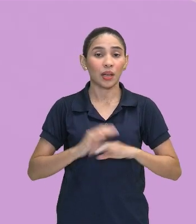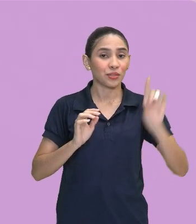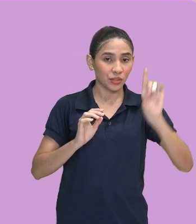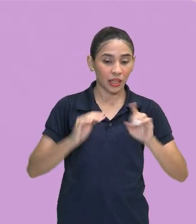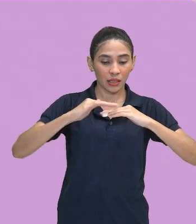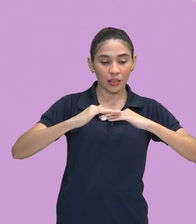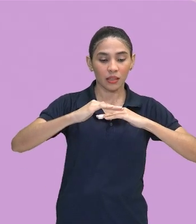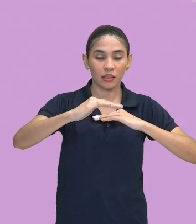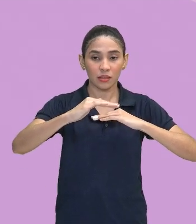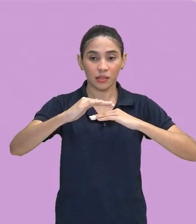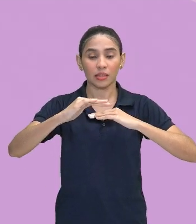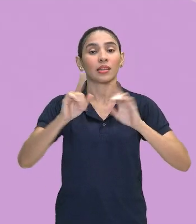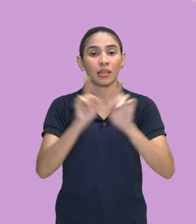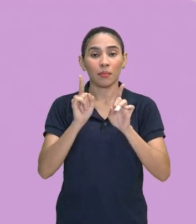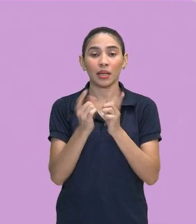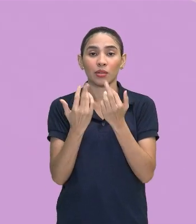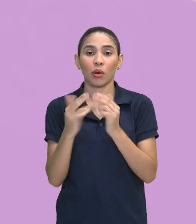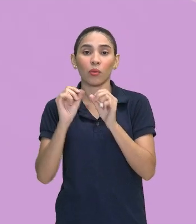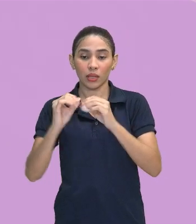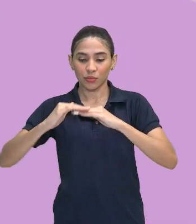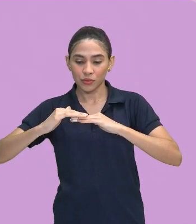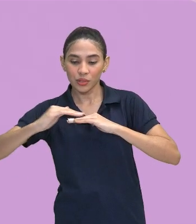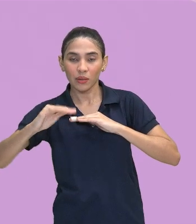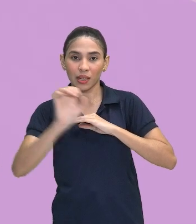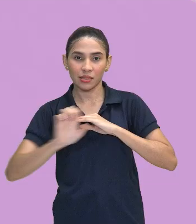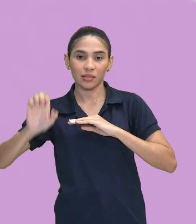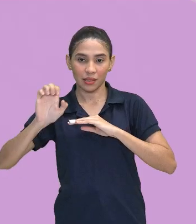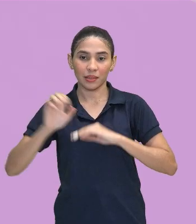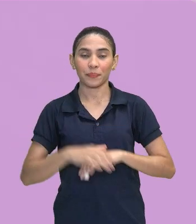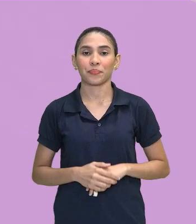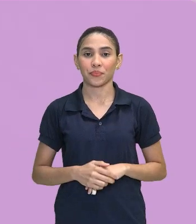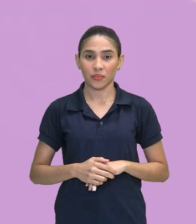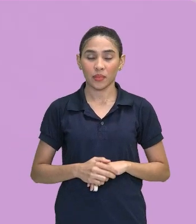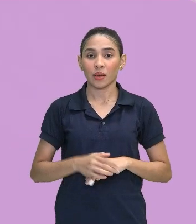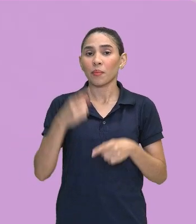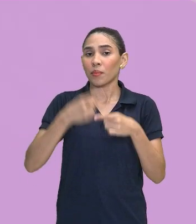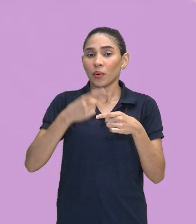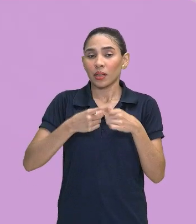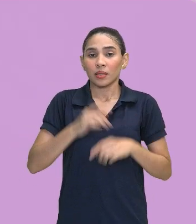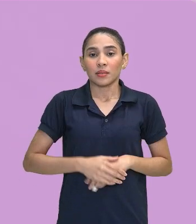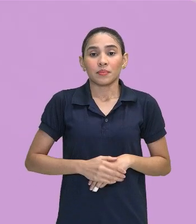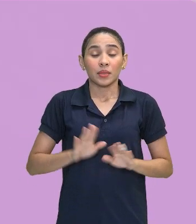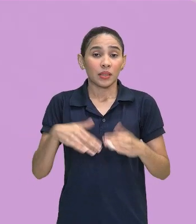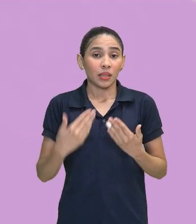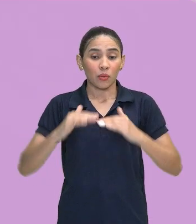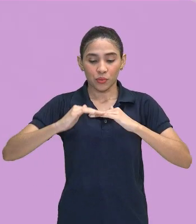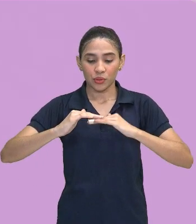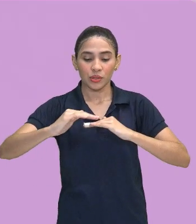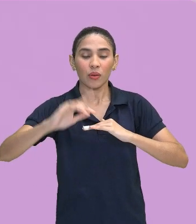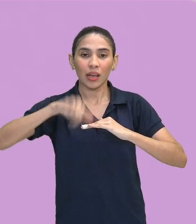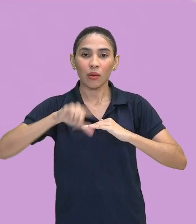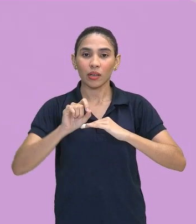direita, essa medida será igual à medida do chão que está à sua esquerda. Por quê? Porque esse chão é um